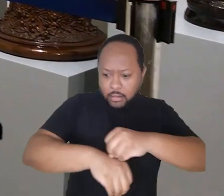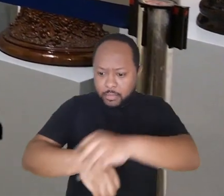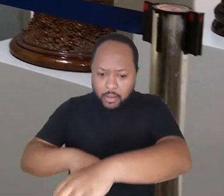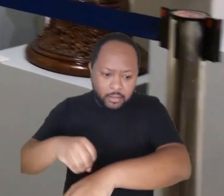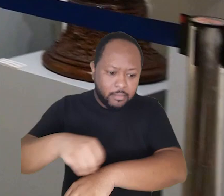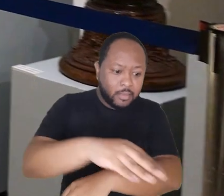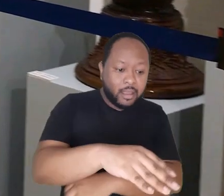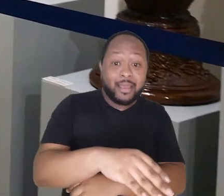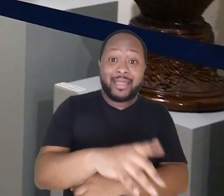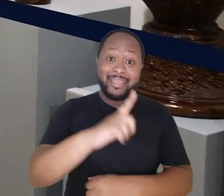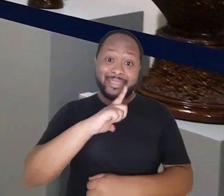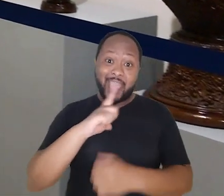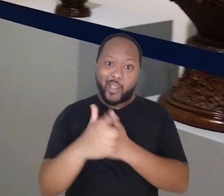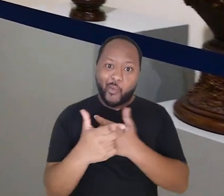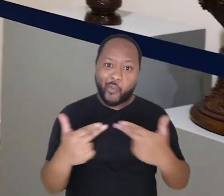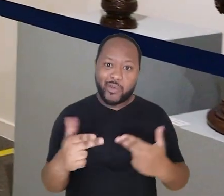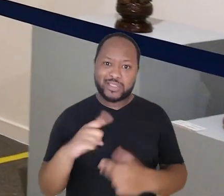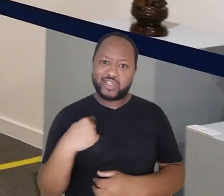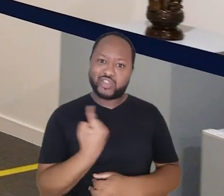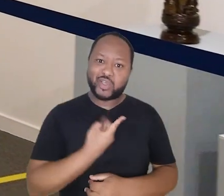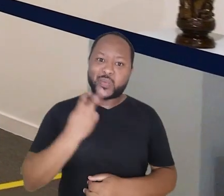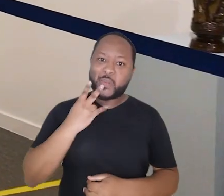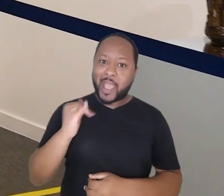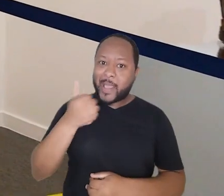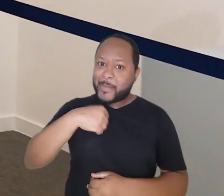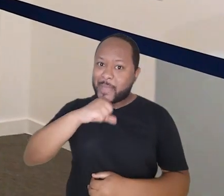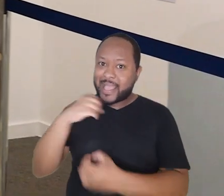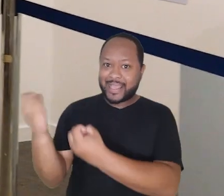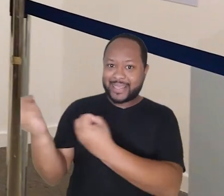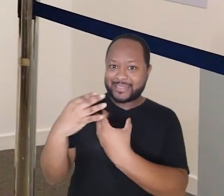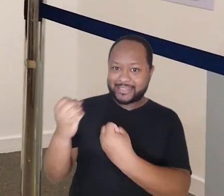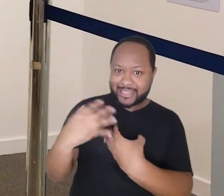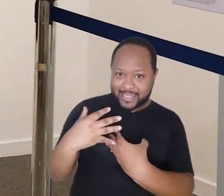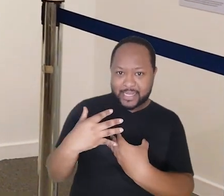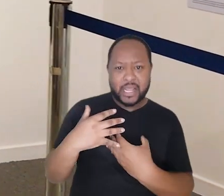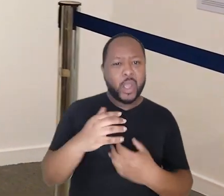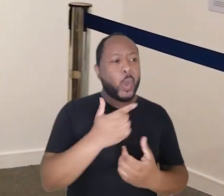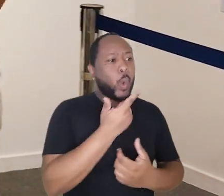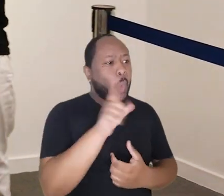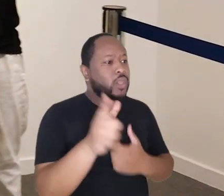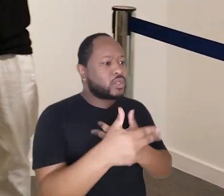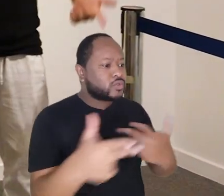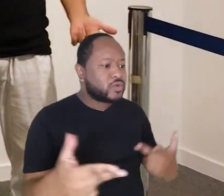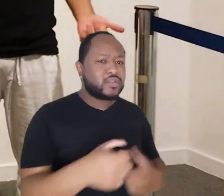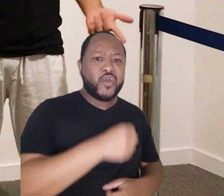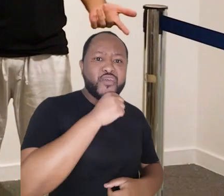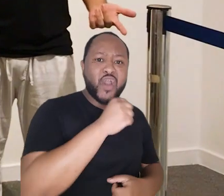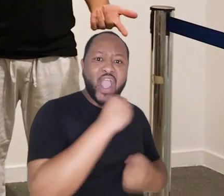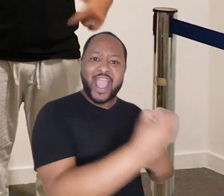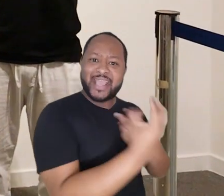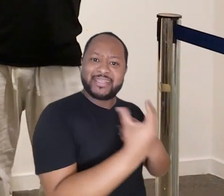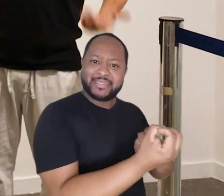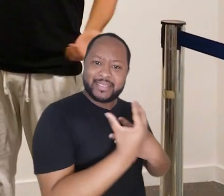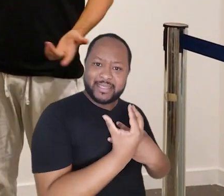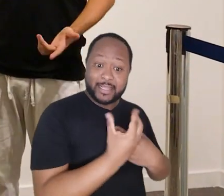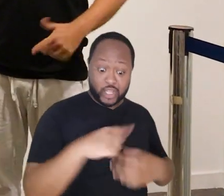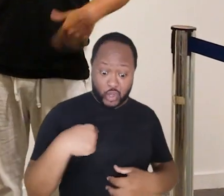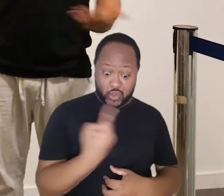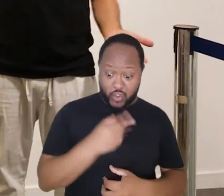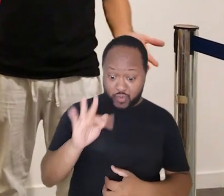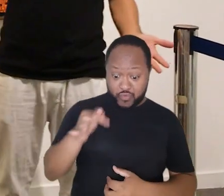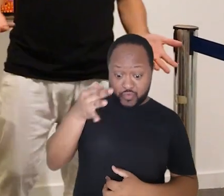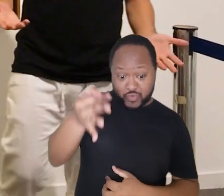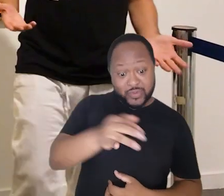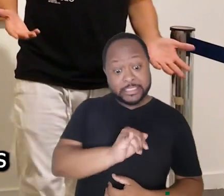os nossos pais, tem coisas que a gente aprendeu com os pais dos nossos pais, e tem coisas que a gente vai ensinar para os nossos filhos, se a